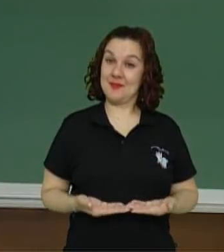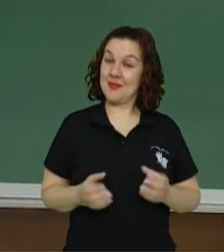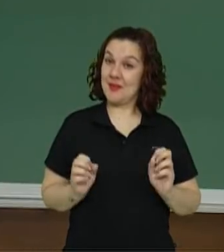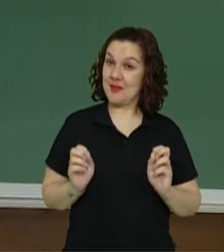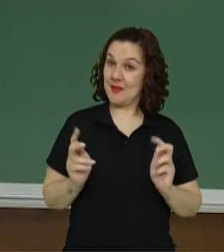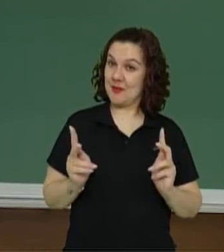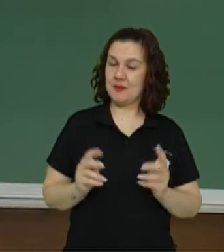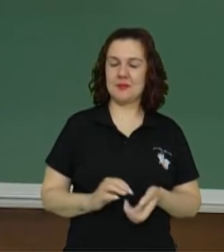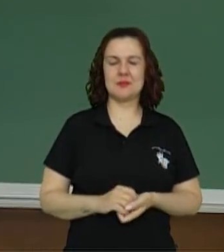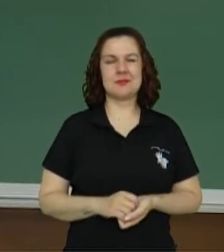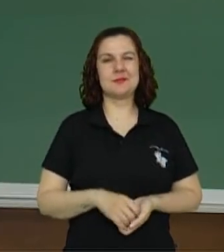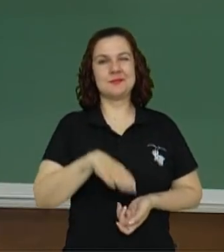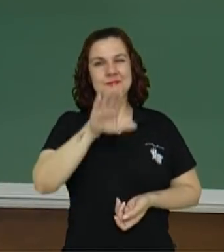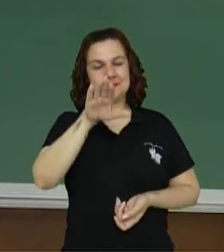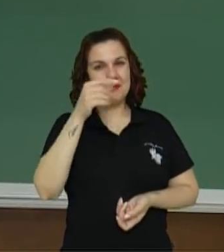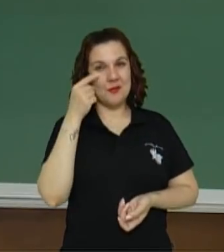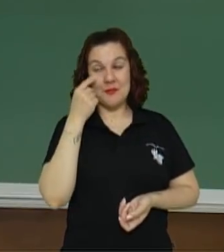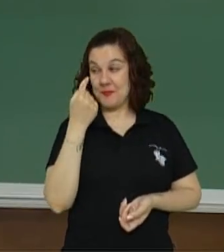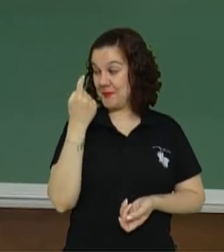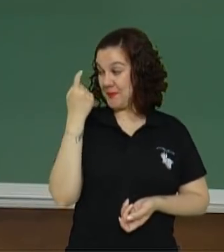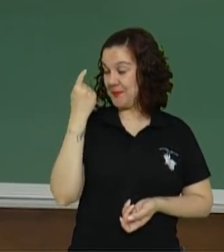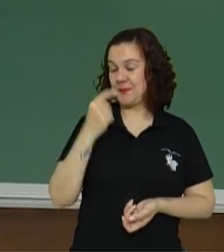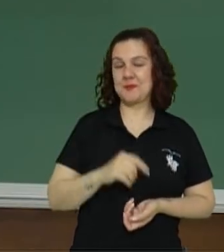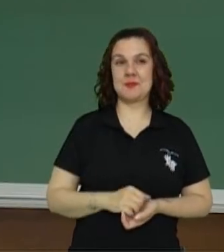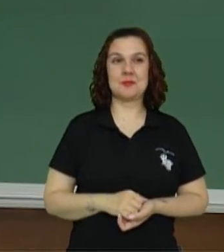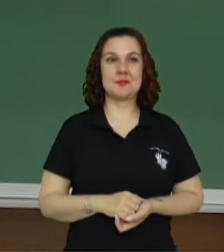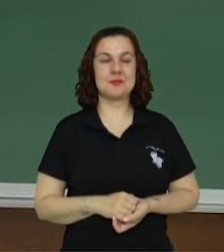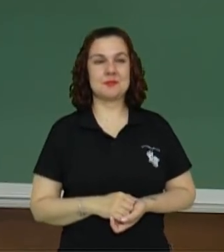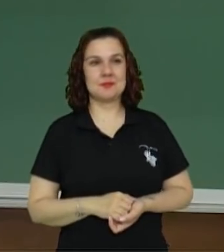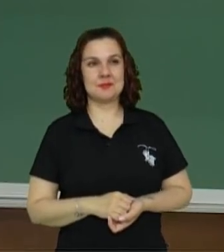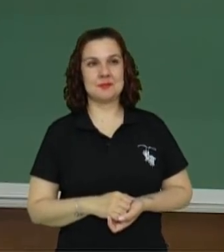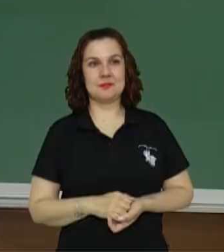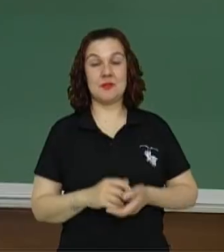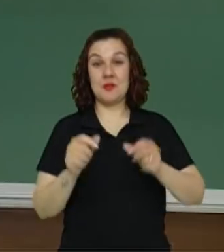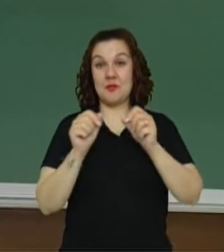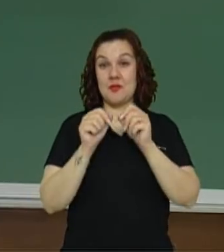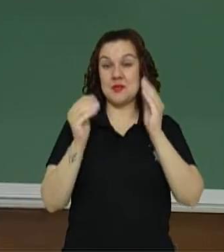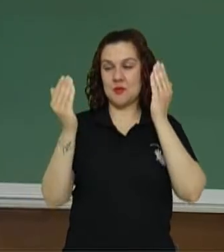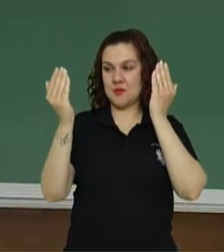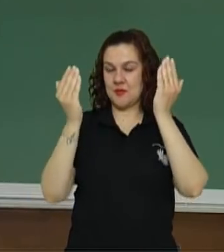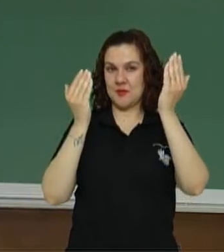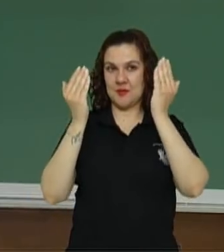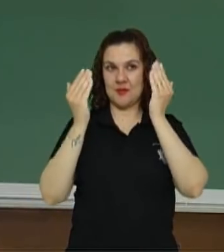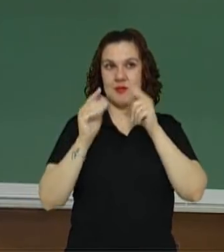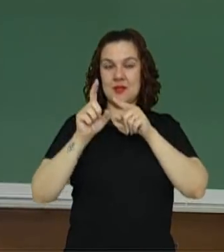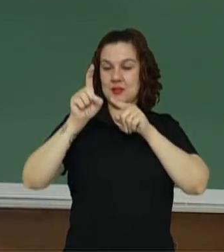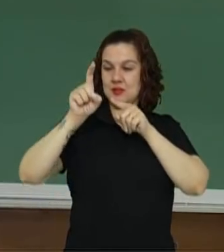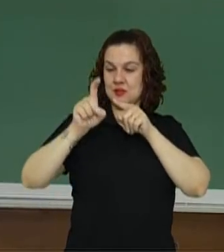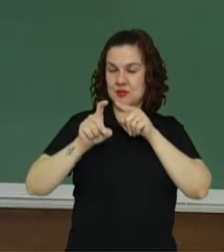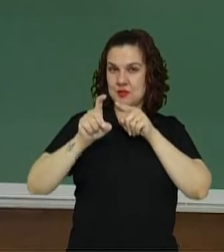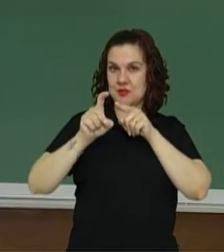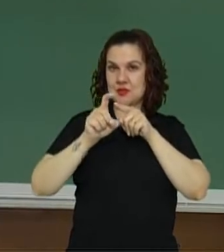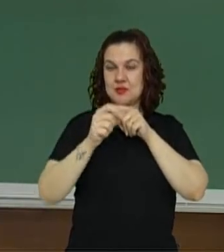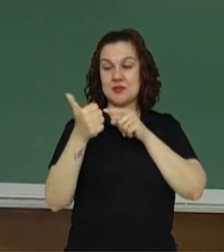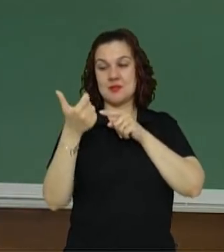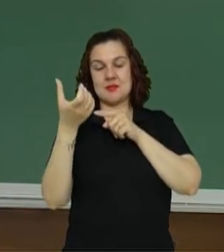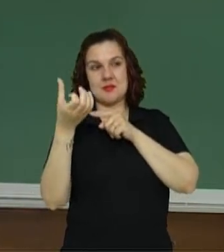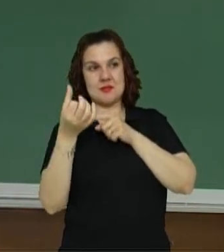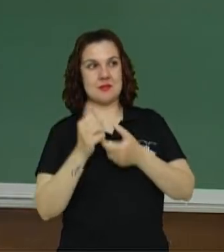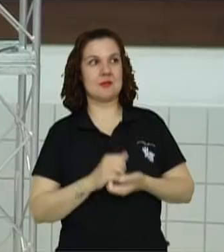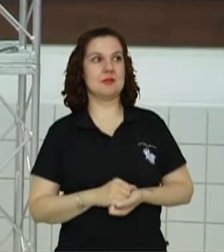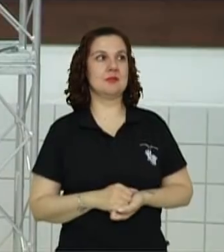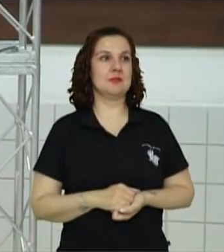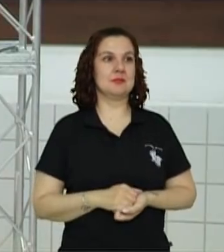Ok. Pessoal, então vamos lá, né? Escrever a nossa proporção. Então, eu tenho x está para 160.